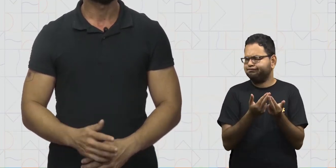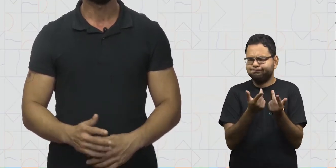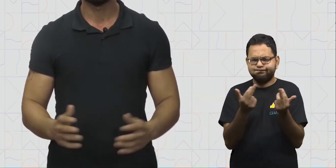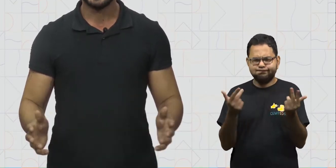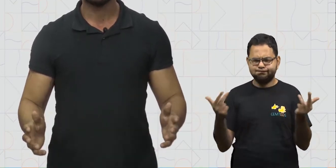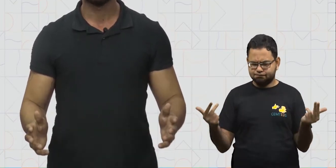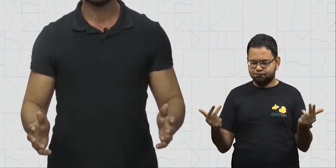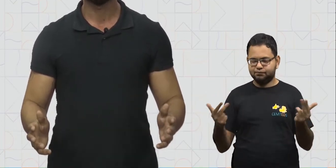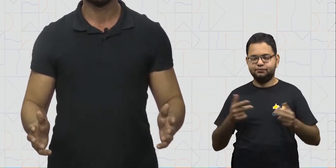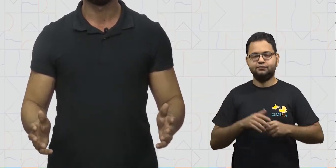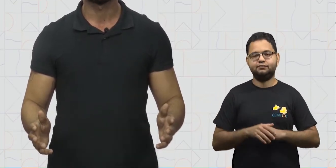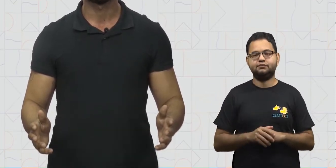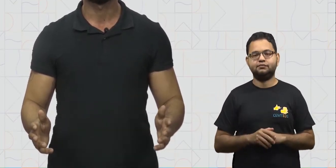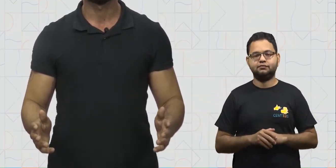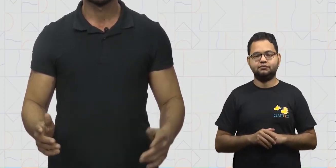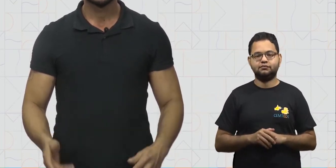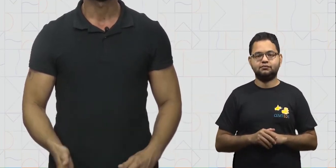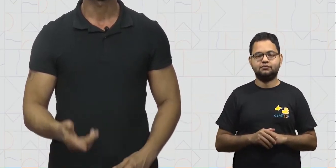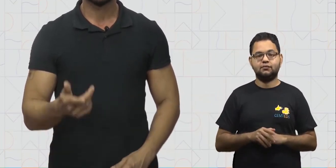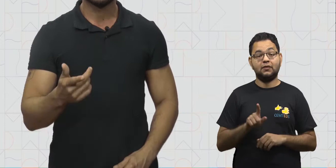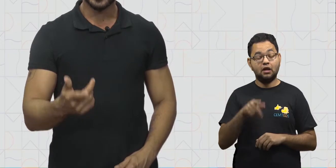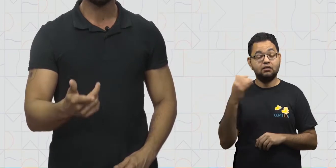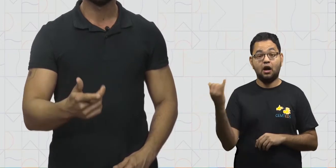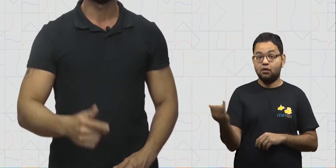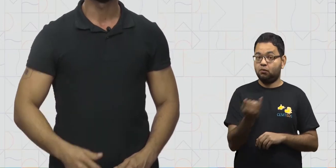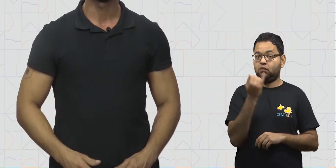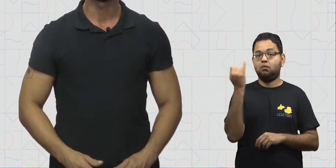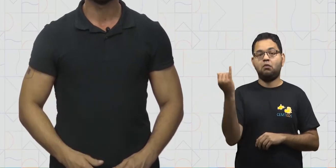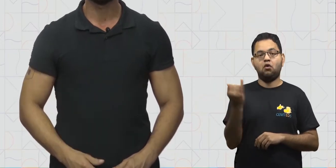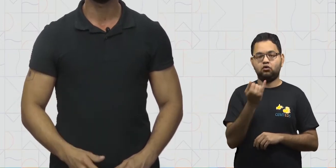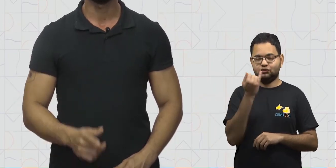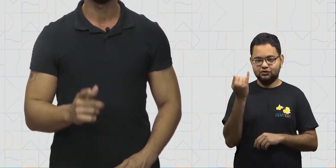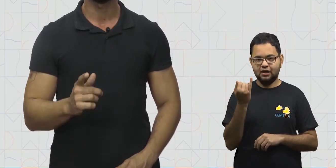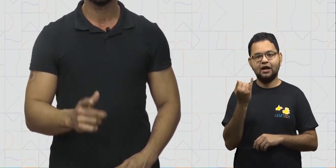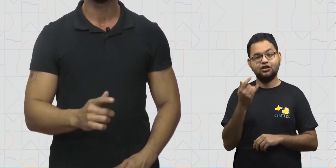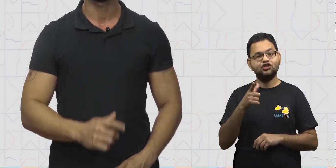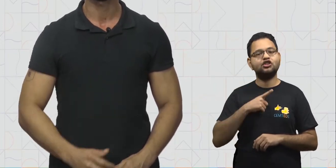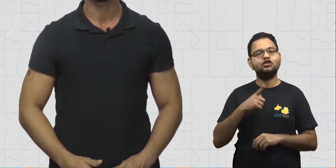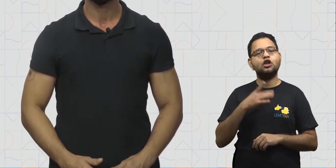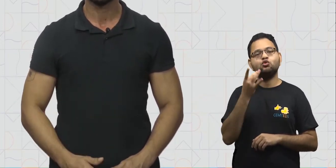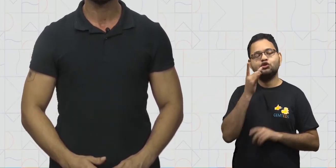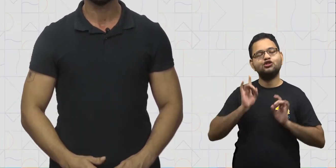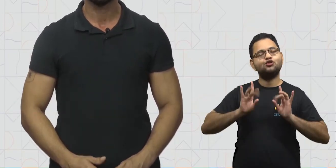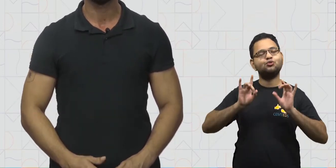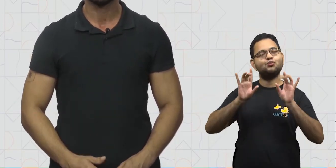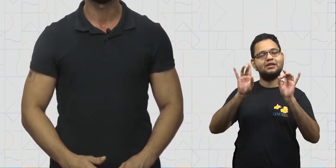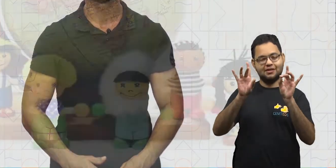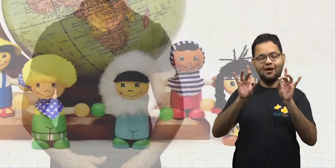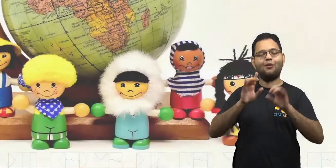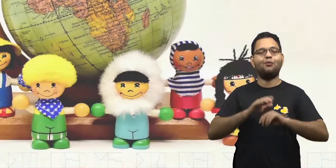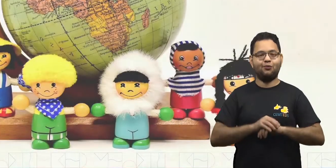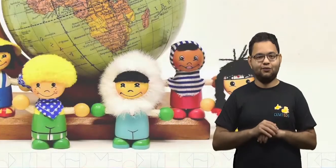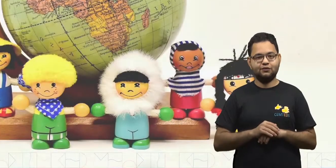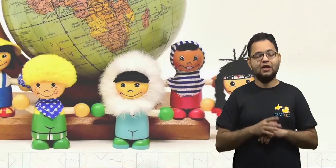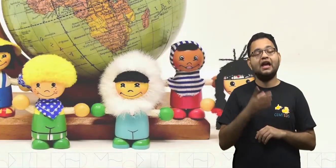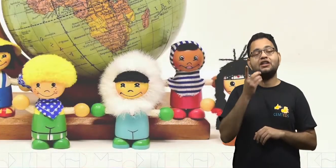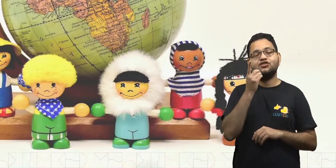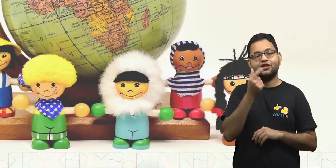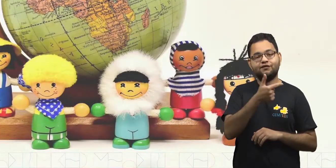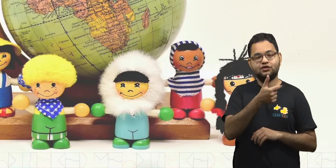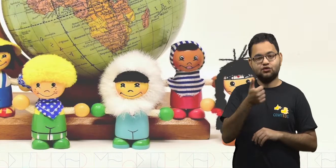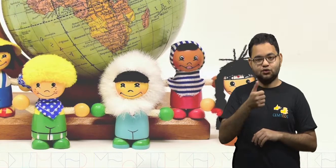música e várias outras formas. Isso é tão importante que existe um dia especial para celebrar. O dia